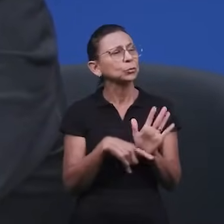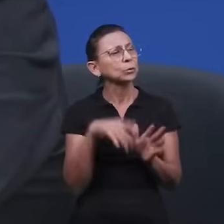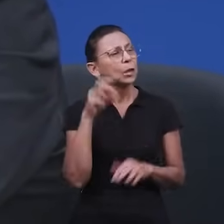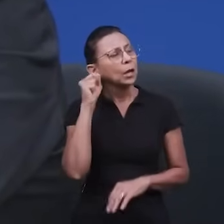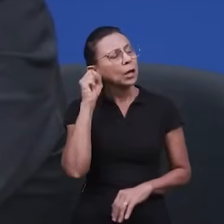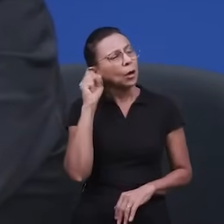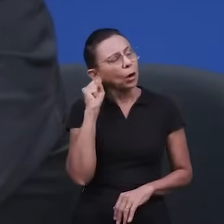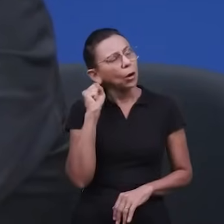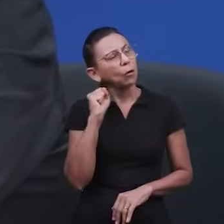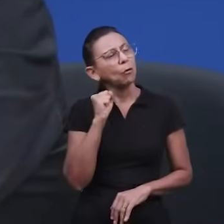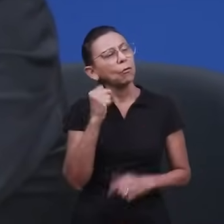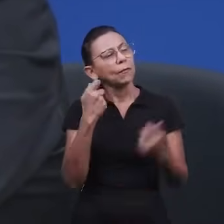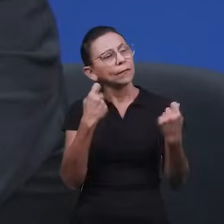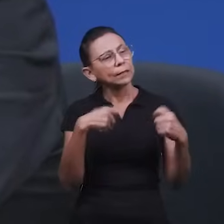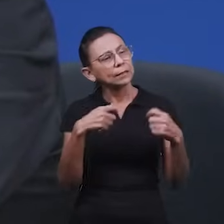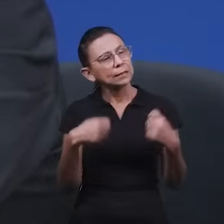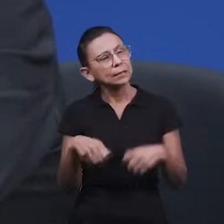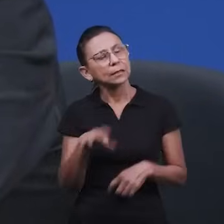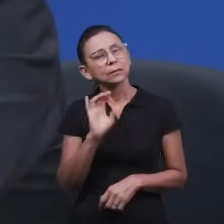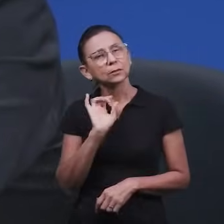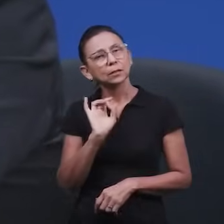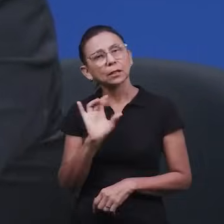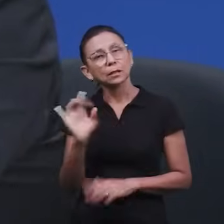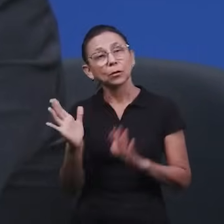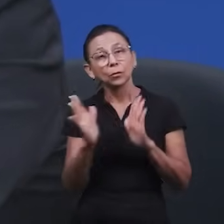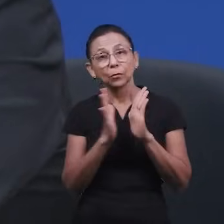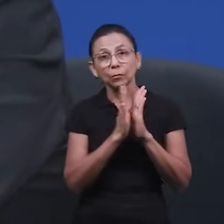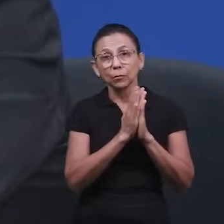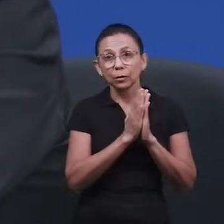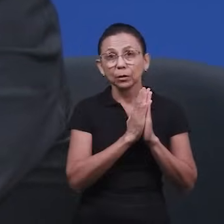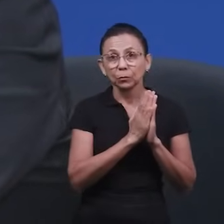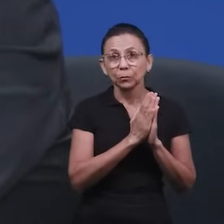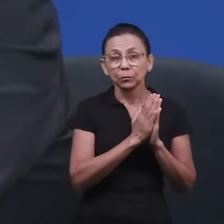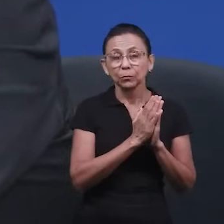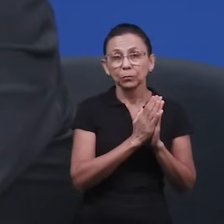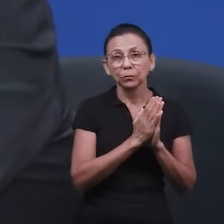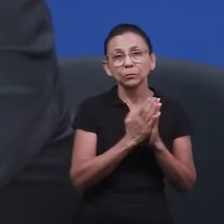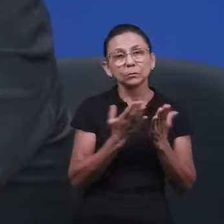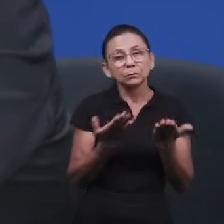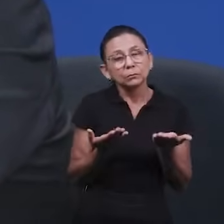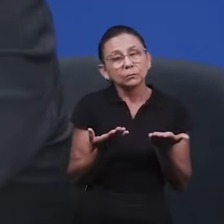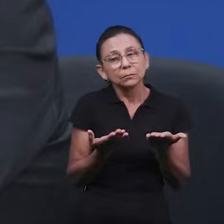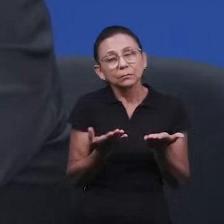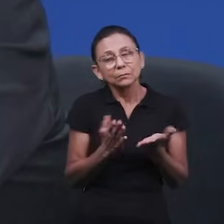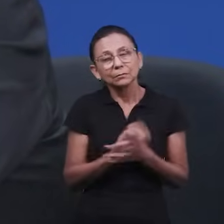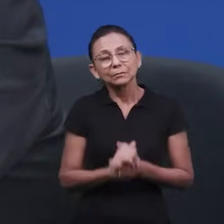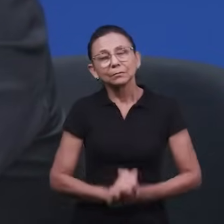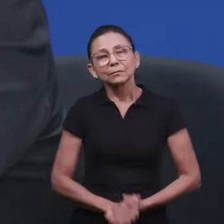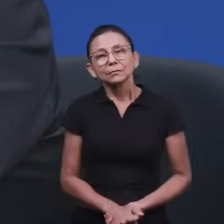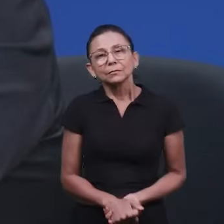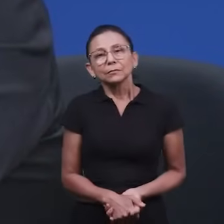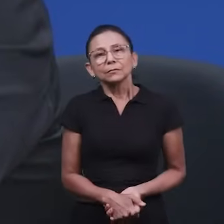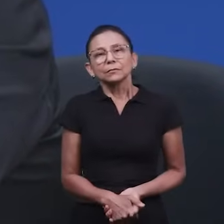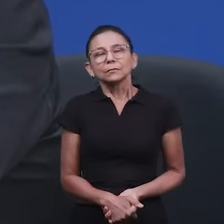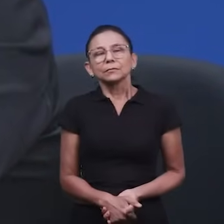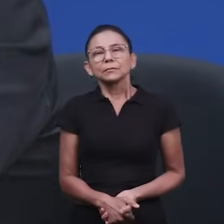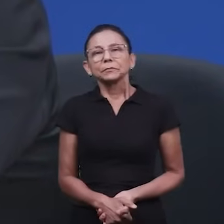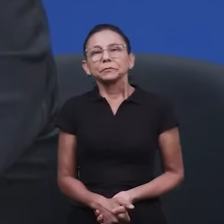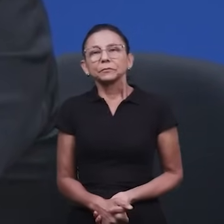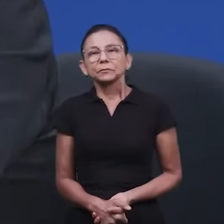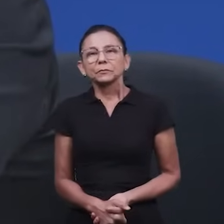a necessidade de cada um, oram, e o que nós estamos trazendo aqui são já o